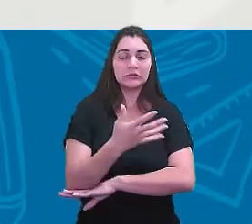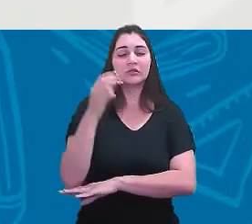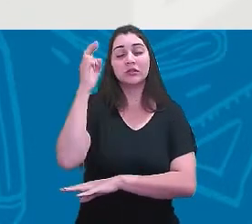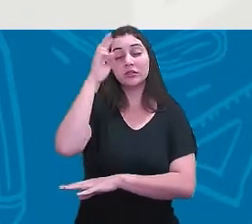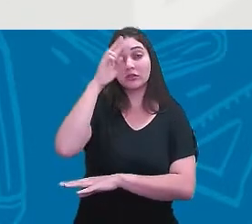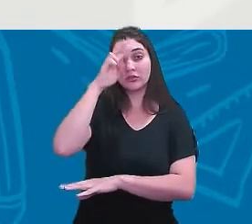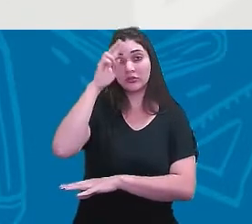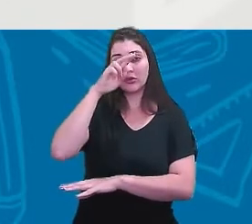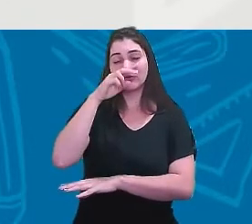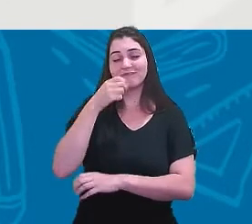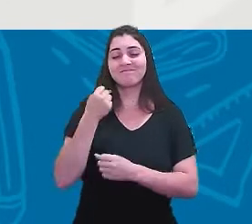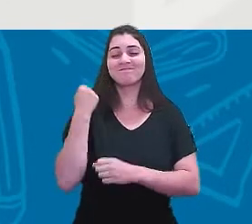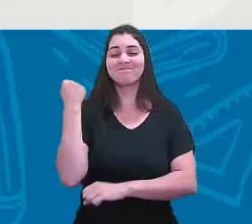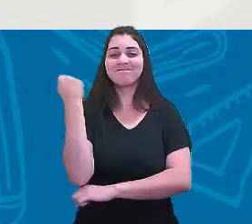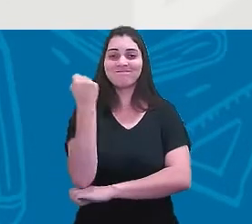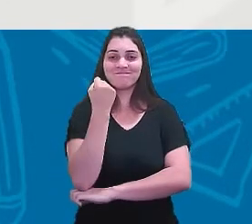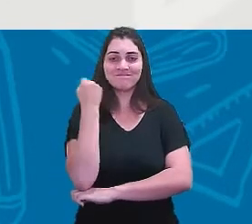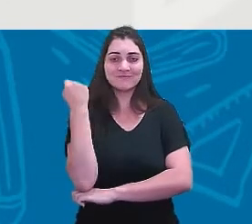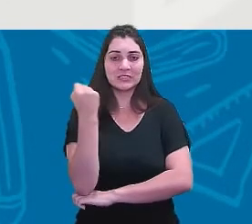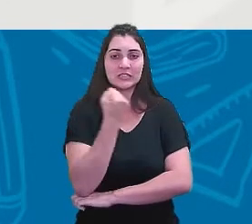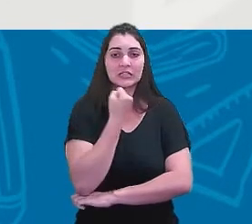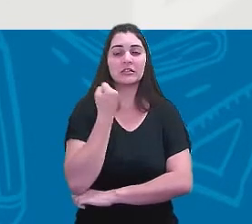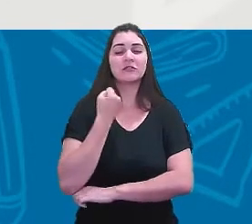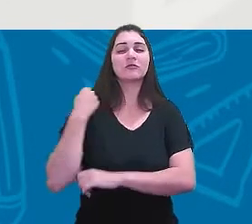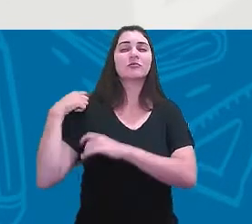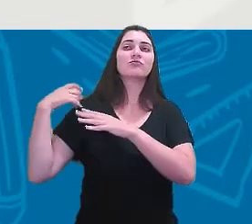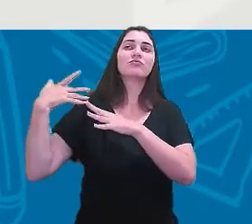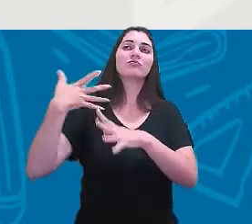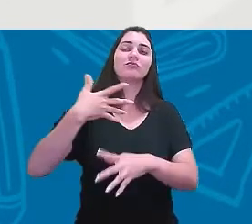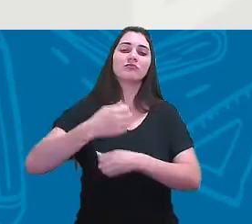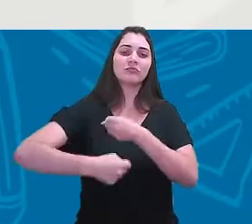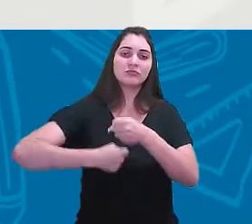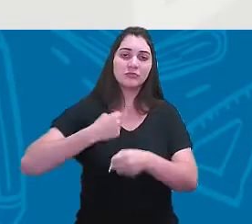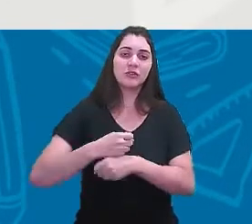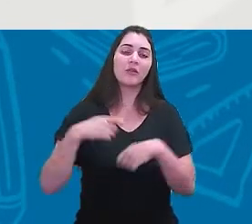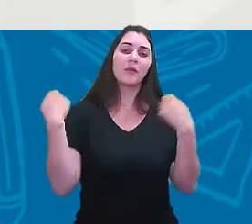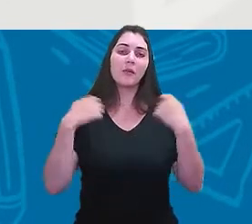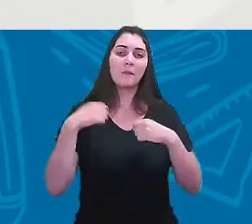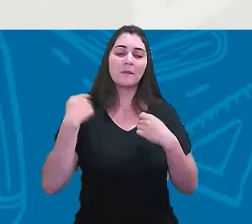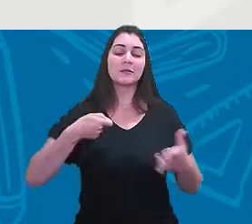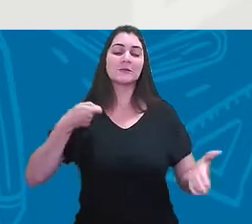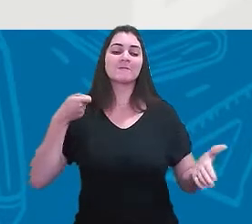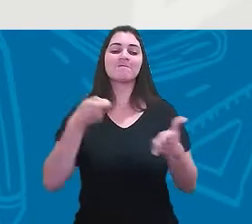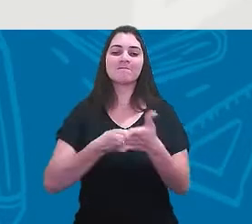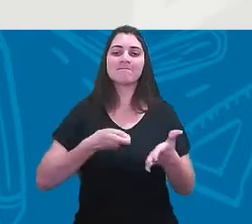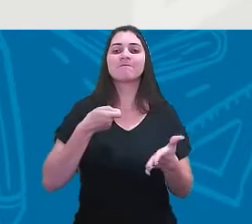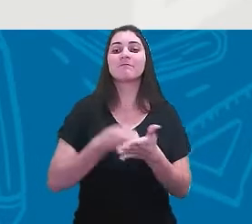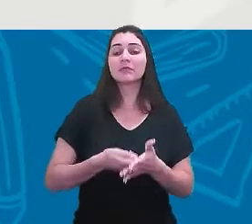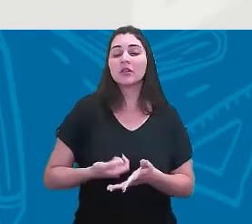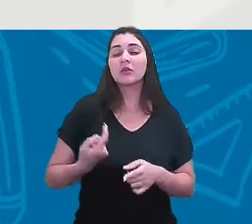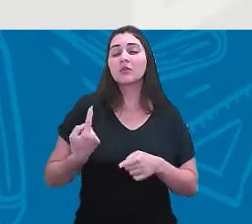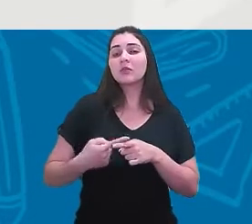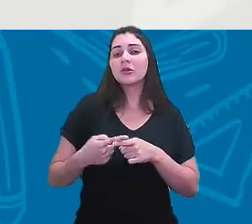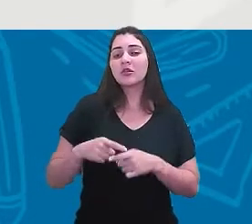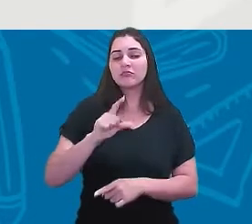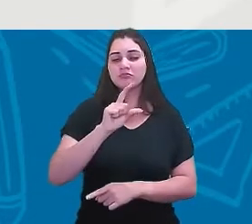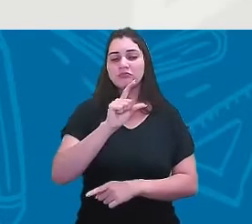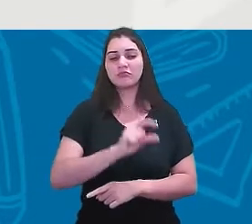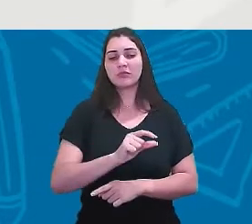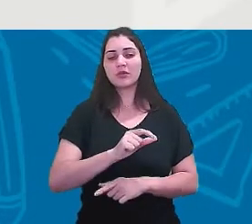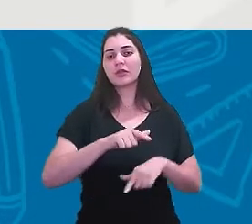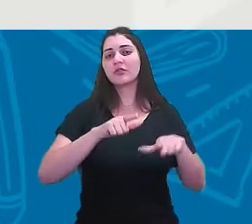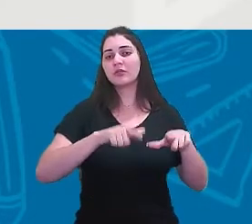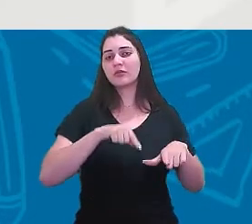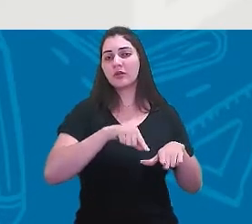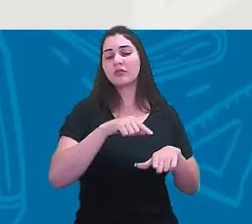histórico que se agravou nas últimas décadas, tá certo? E a gente precisa, de fato, combatê-los. Afinal, uma pequena parte